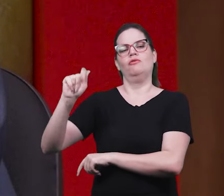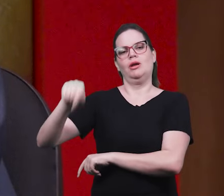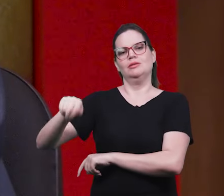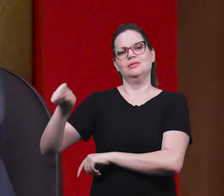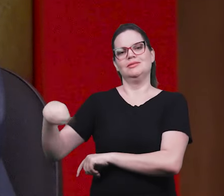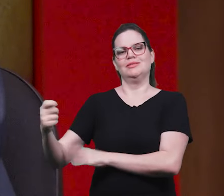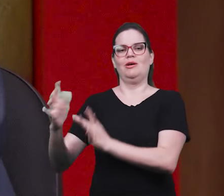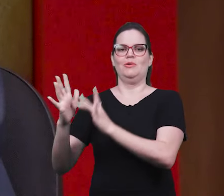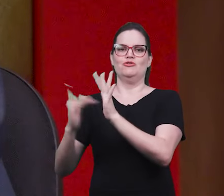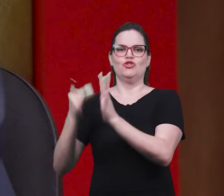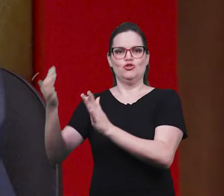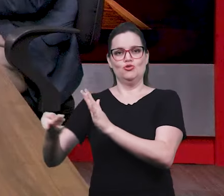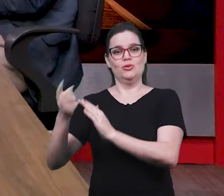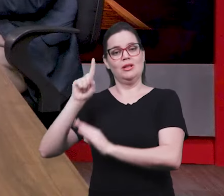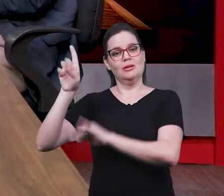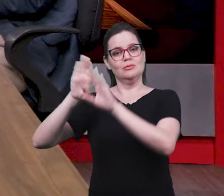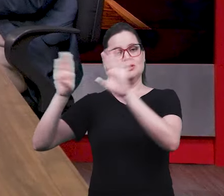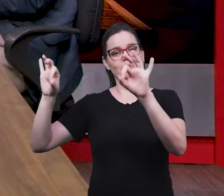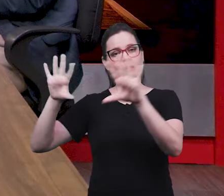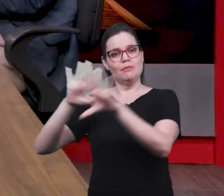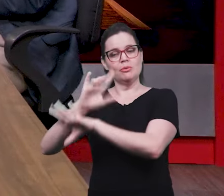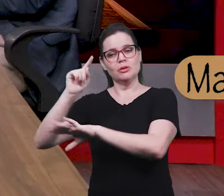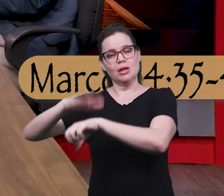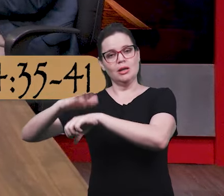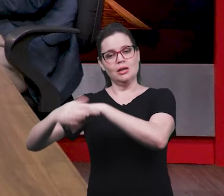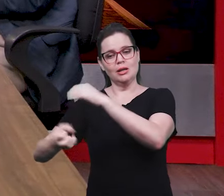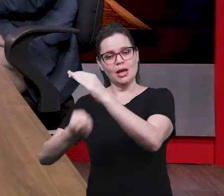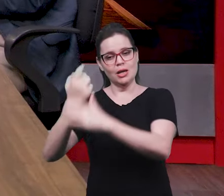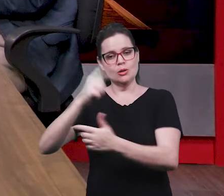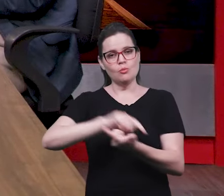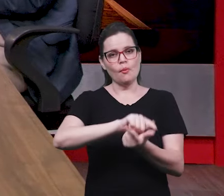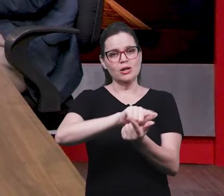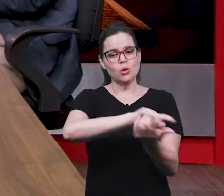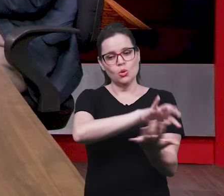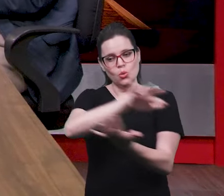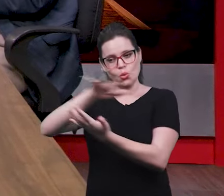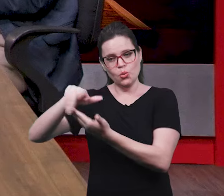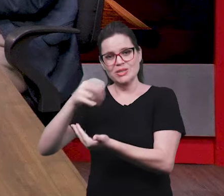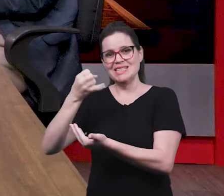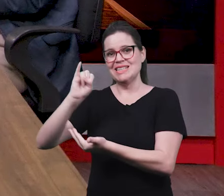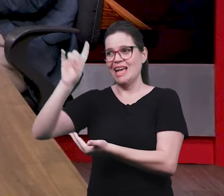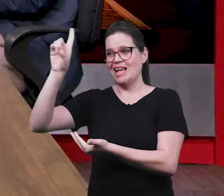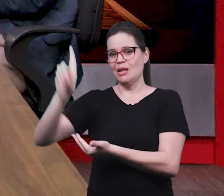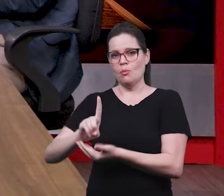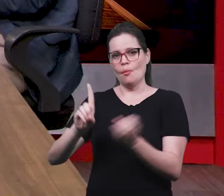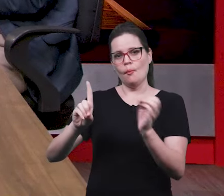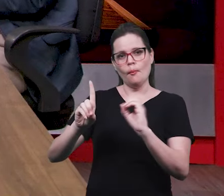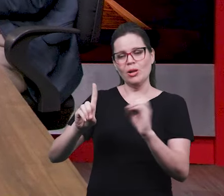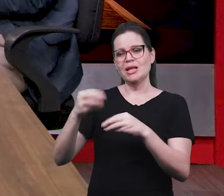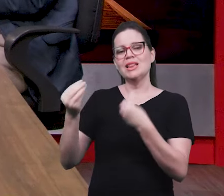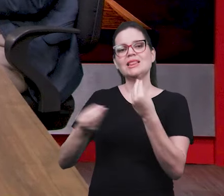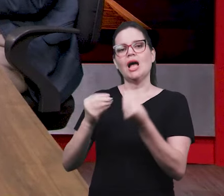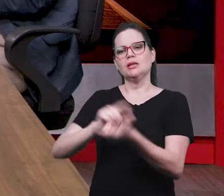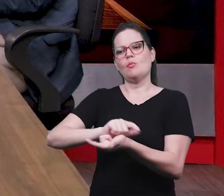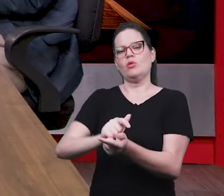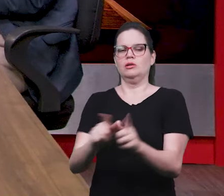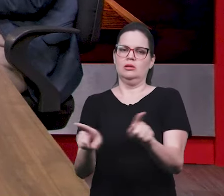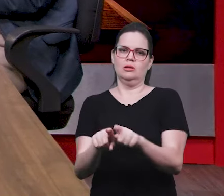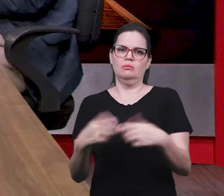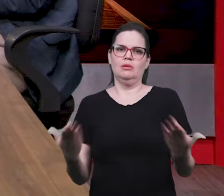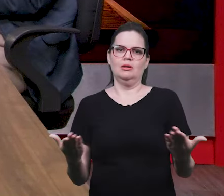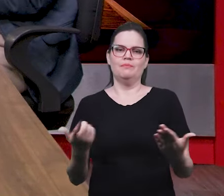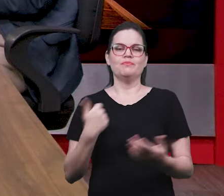esse exemplo, né, dos discípulos, quem é esse, né? É. Quer dizer, os discípulos estavam com Jesus há quanto tempo